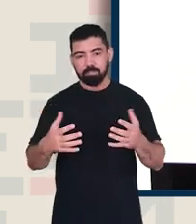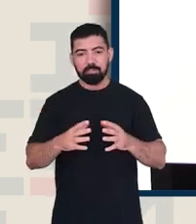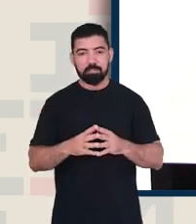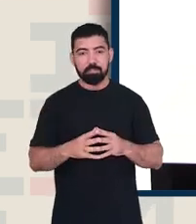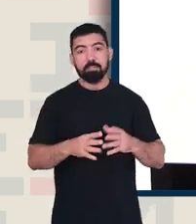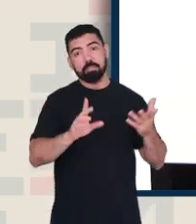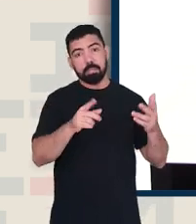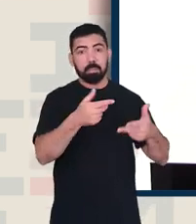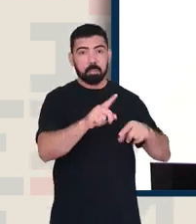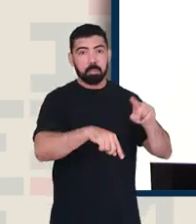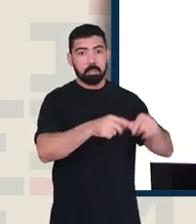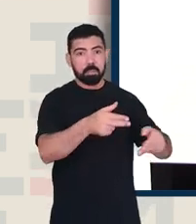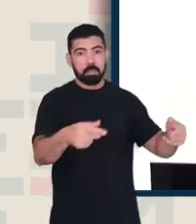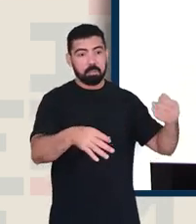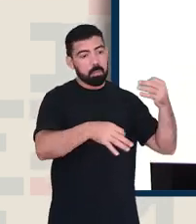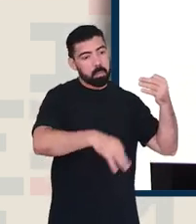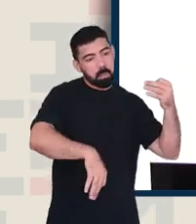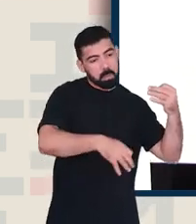instrumento musical.